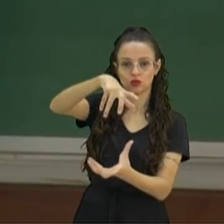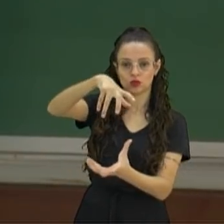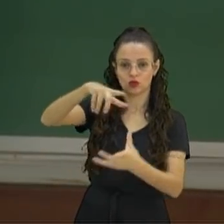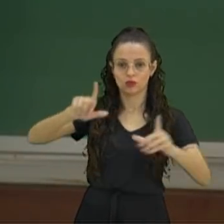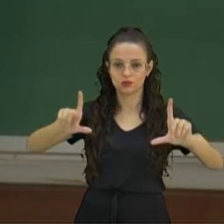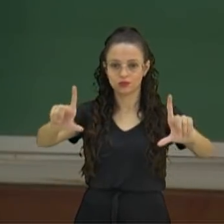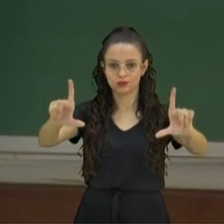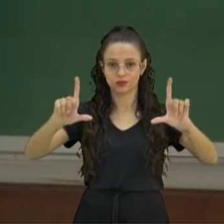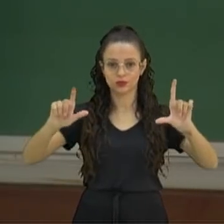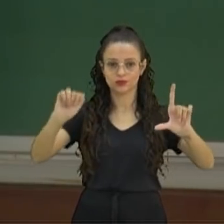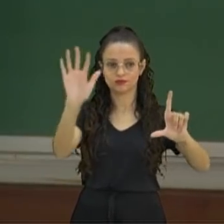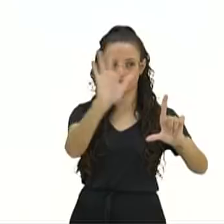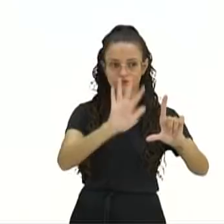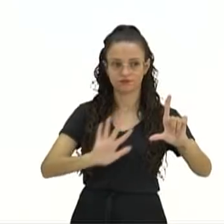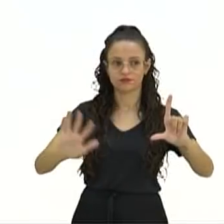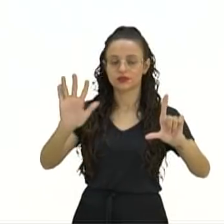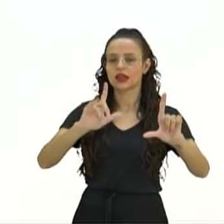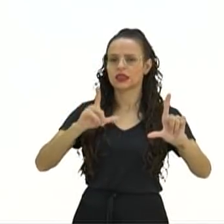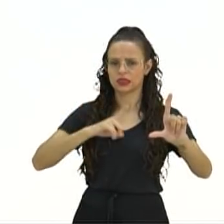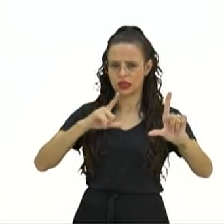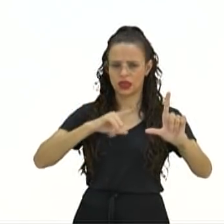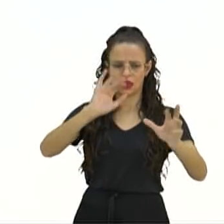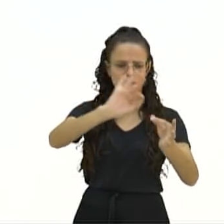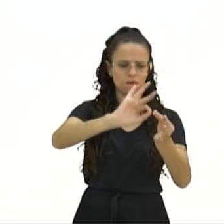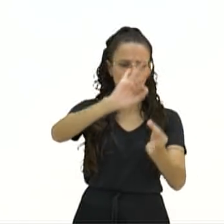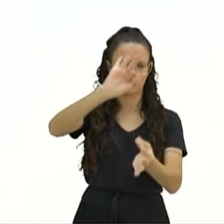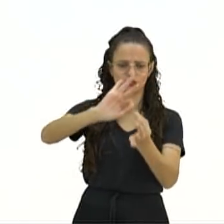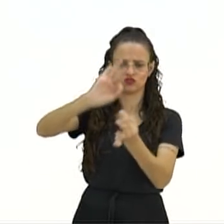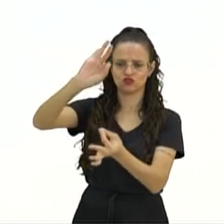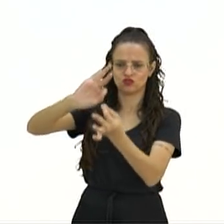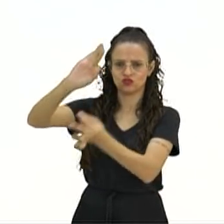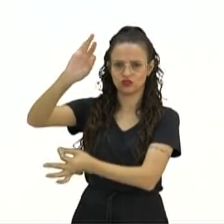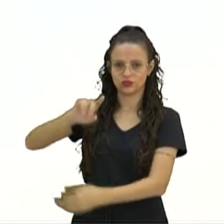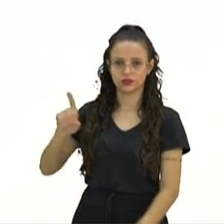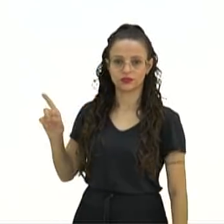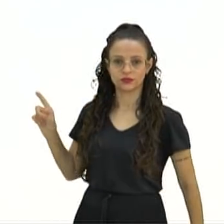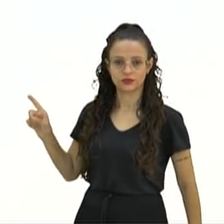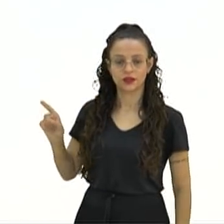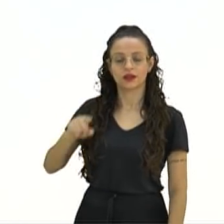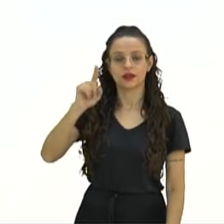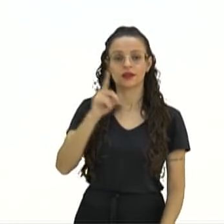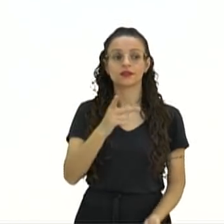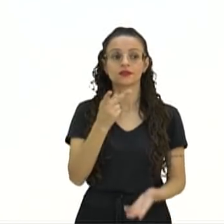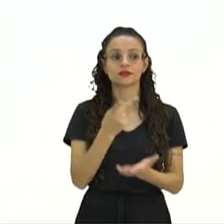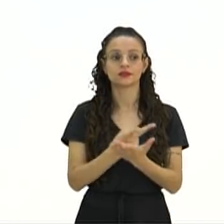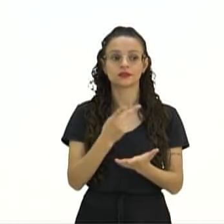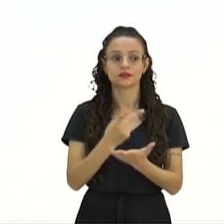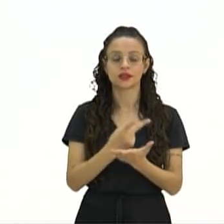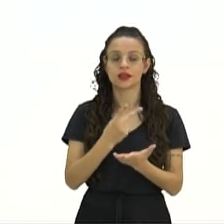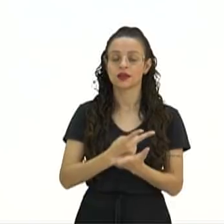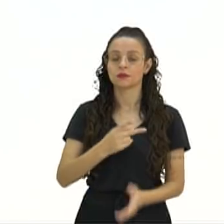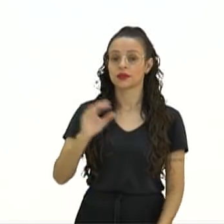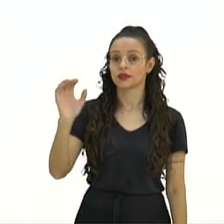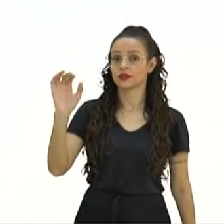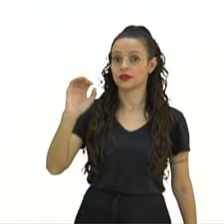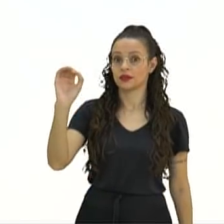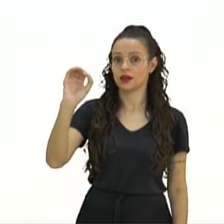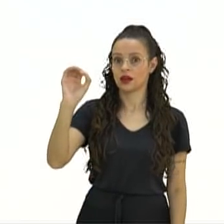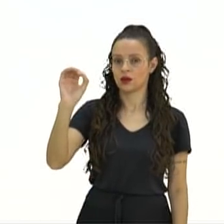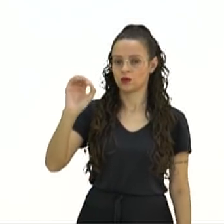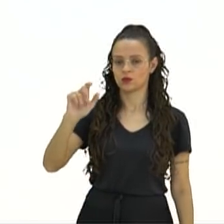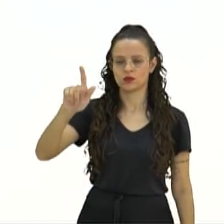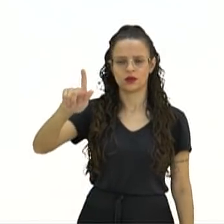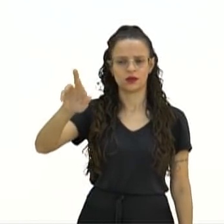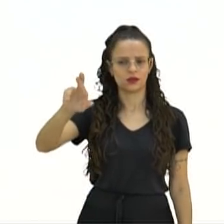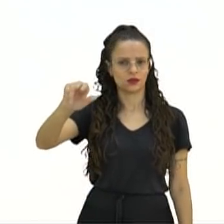vou ter ali as medidas das coordenadas, que são sempre em graus, né? A gente mede em